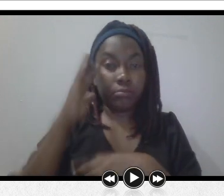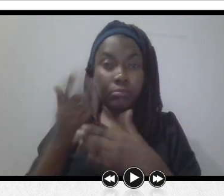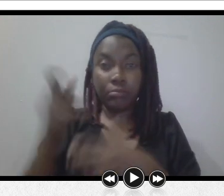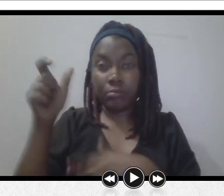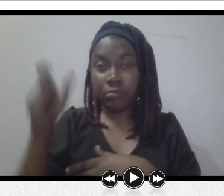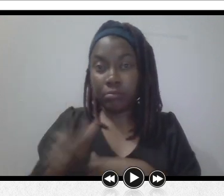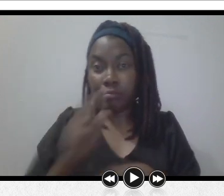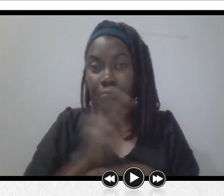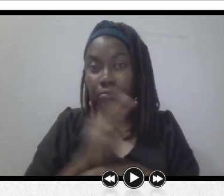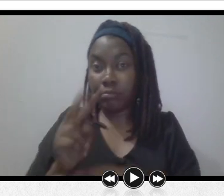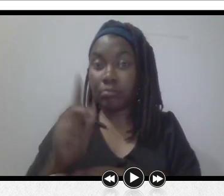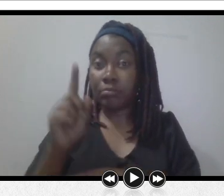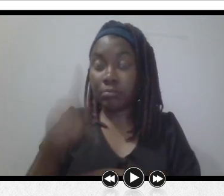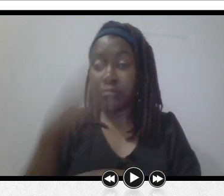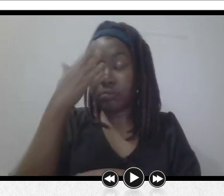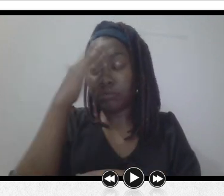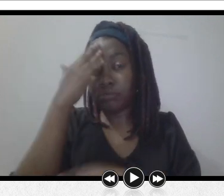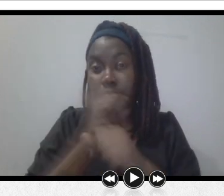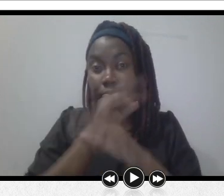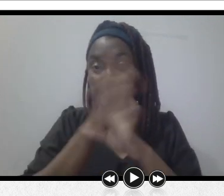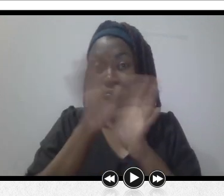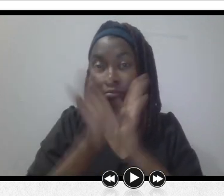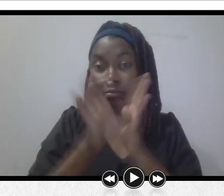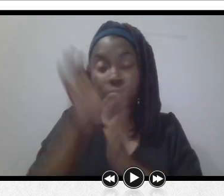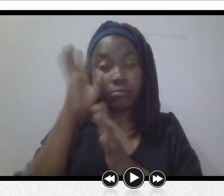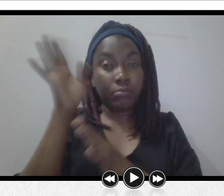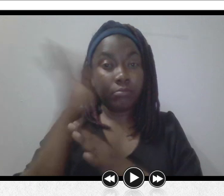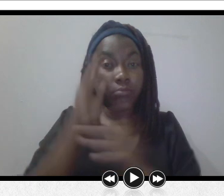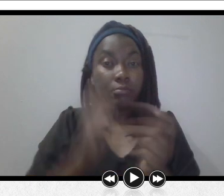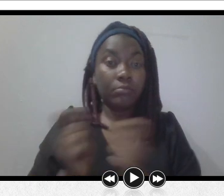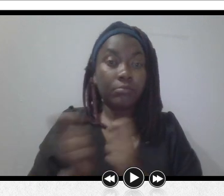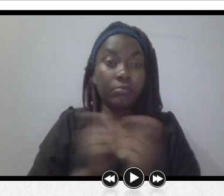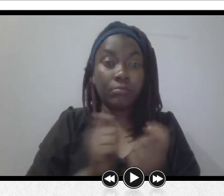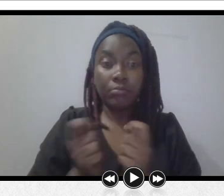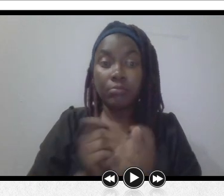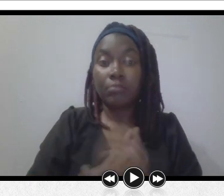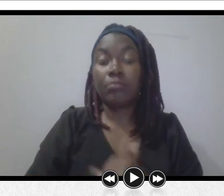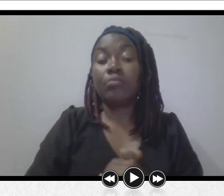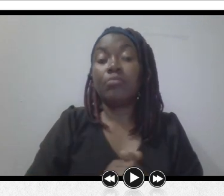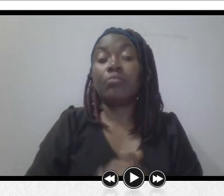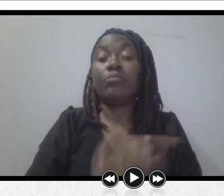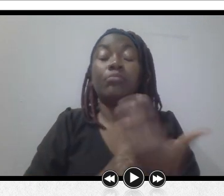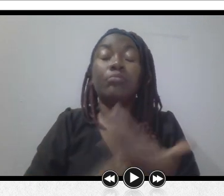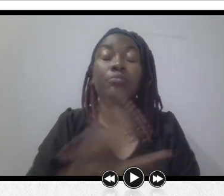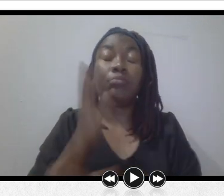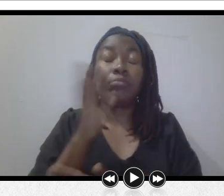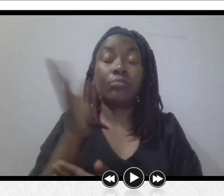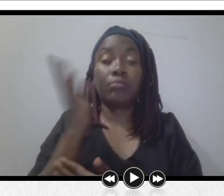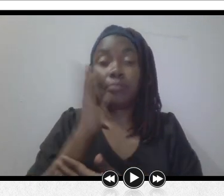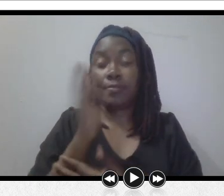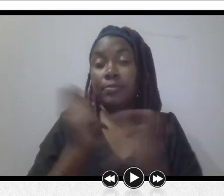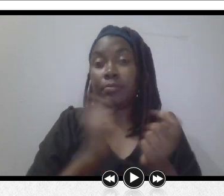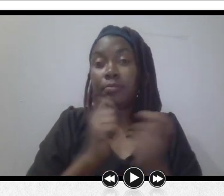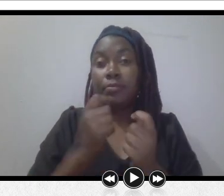de regulação, né, é entender o conceito da teoria econômica neoclássica. Né? E a teoria econômica neoclássica, né,